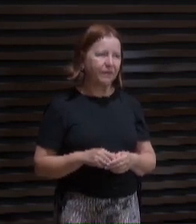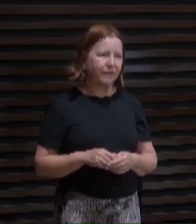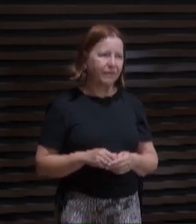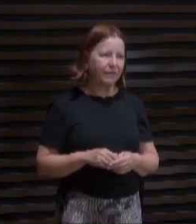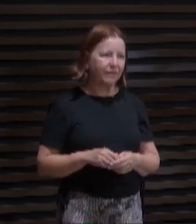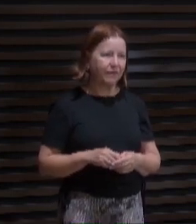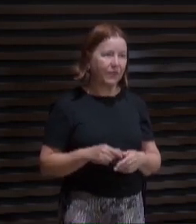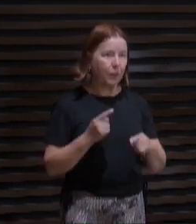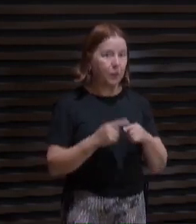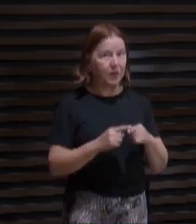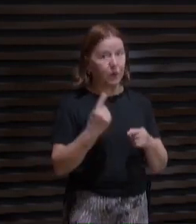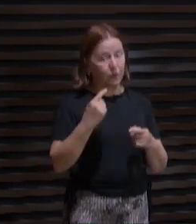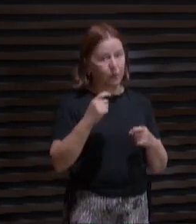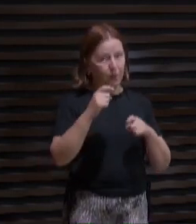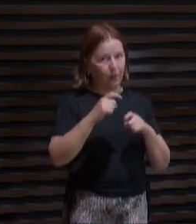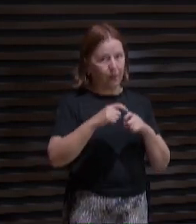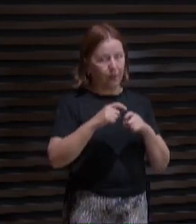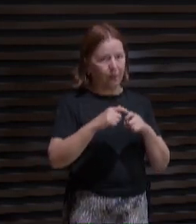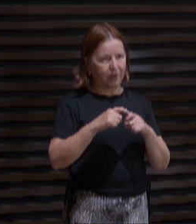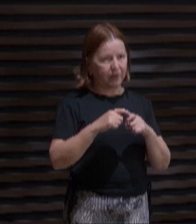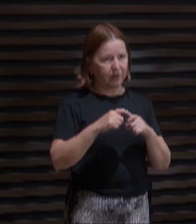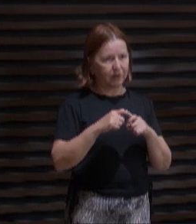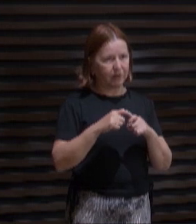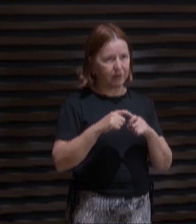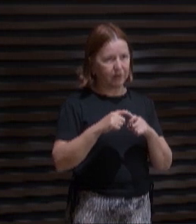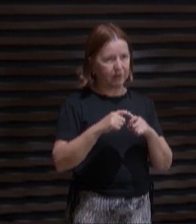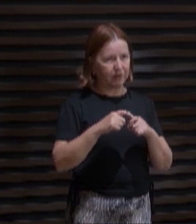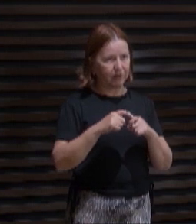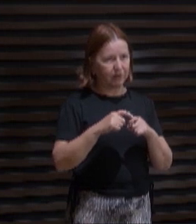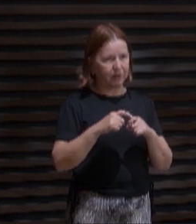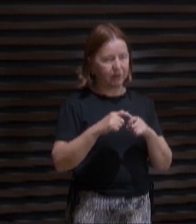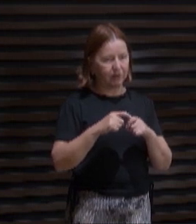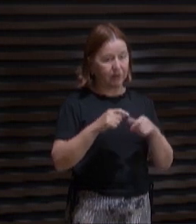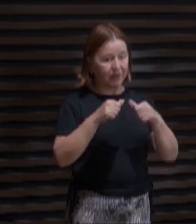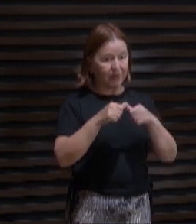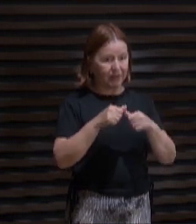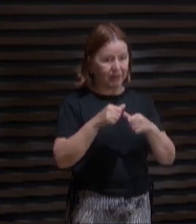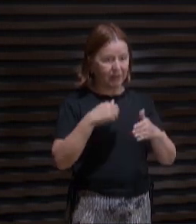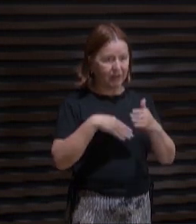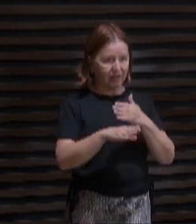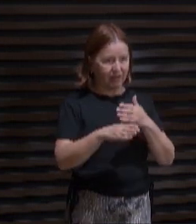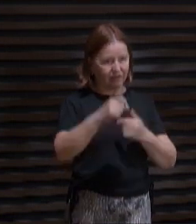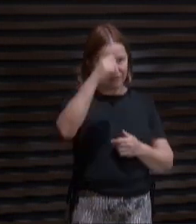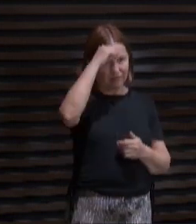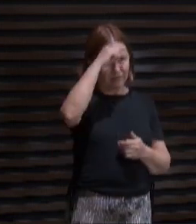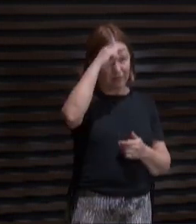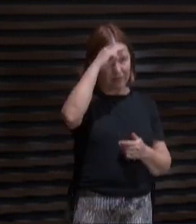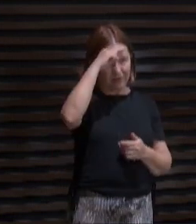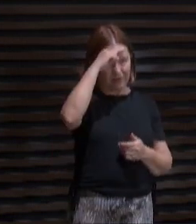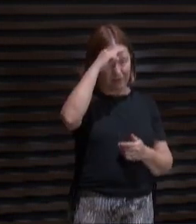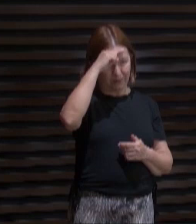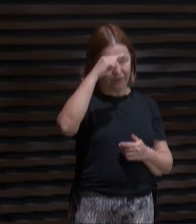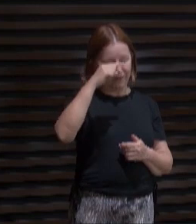um médico, eu estava subindo a rampa do hospital evangélico, e um